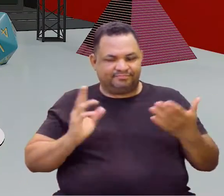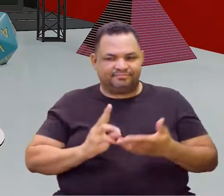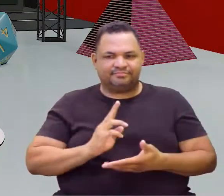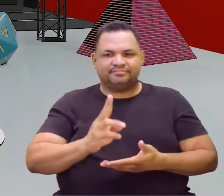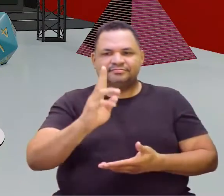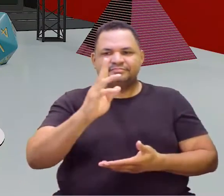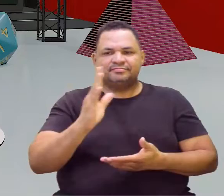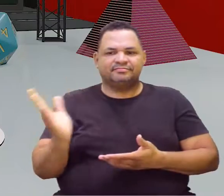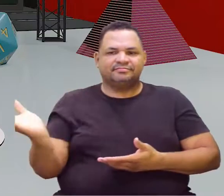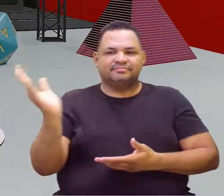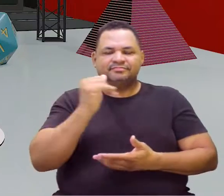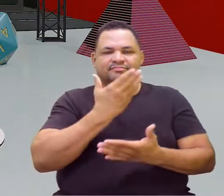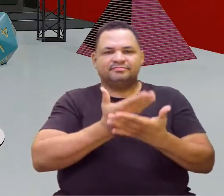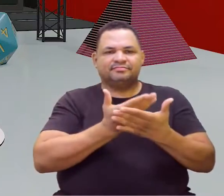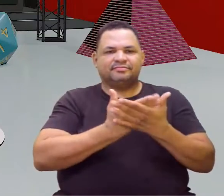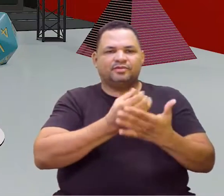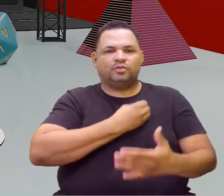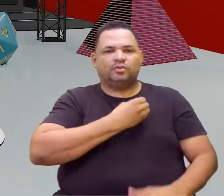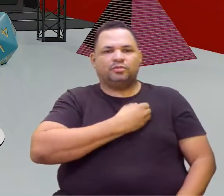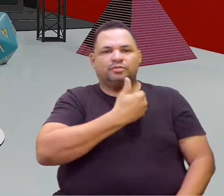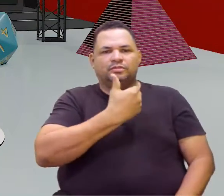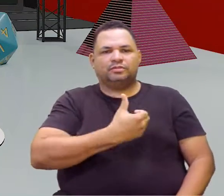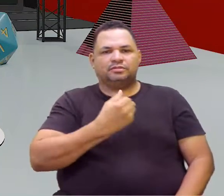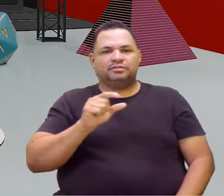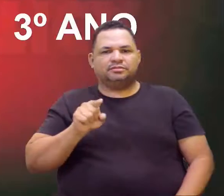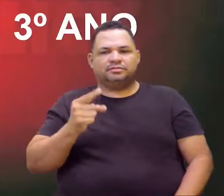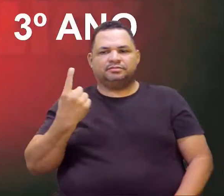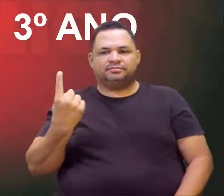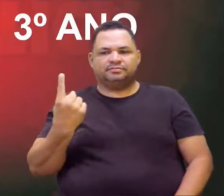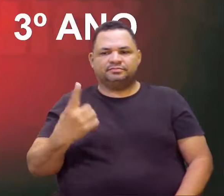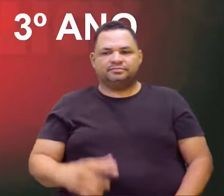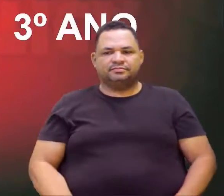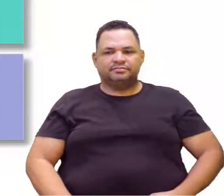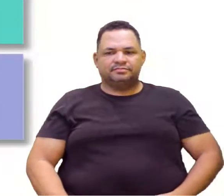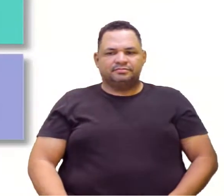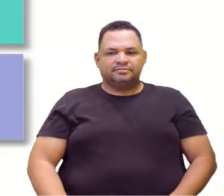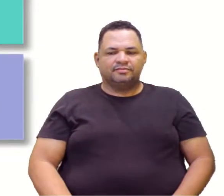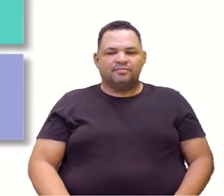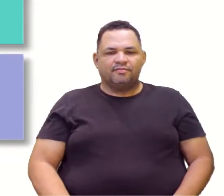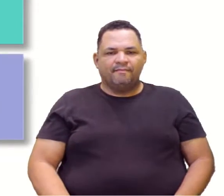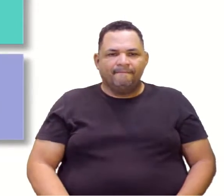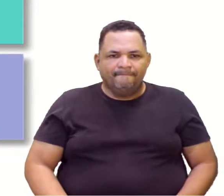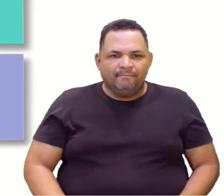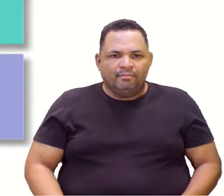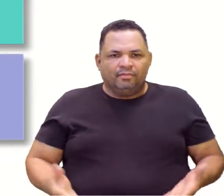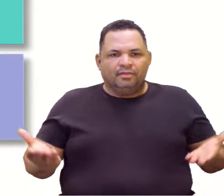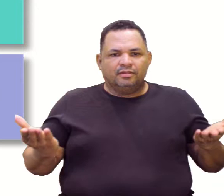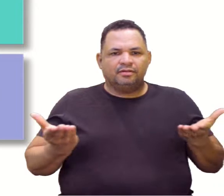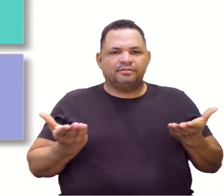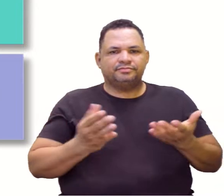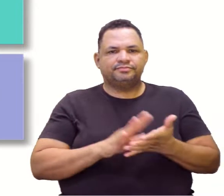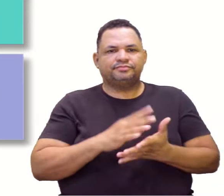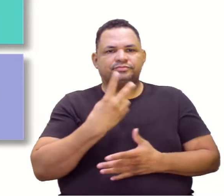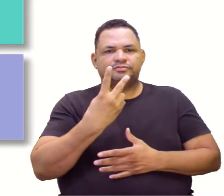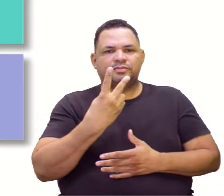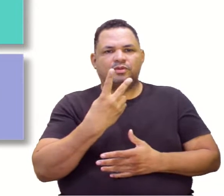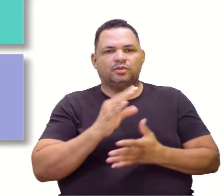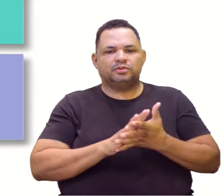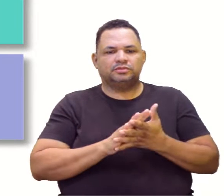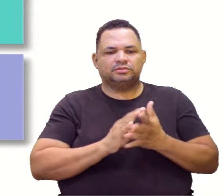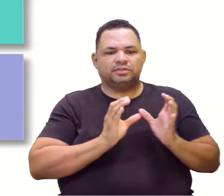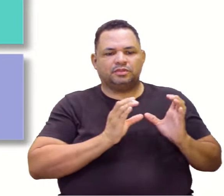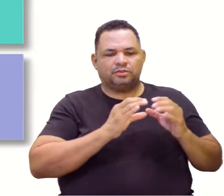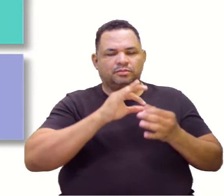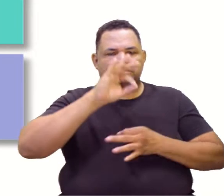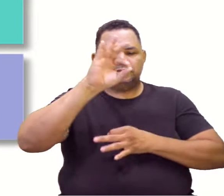então, vem com a gente, aula de número 16.1 na telinha, olha lá. Então, a aula de hoje, na parte 2 de geometria plana,